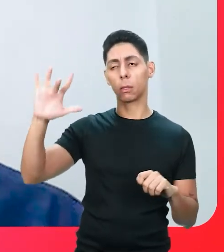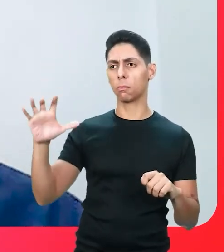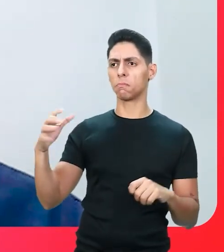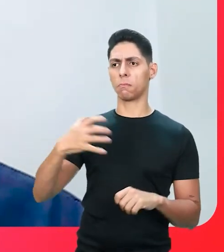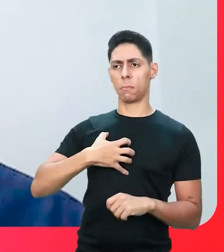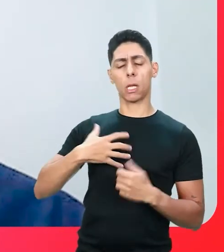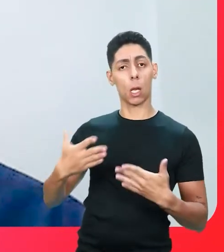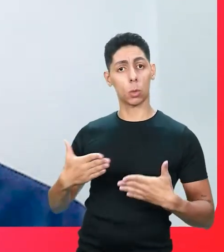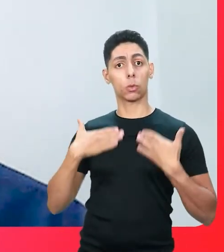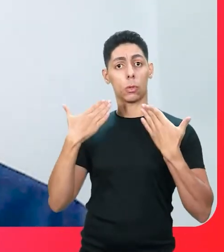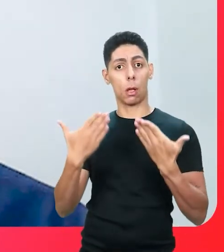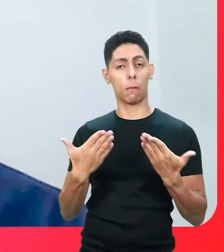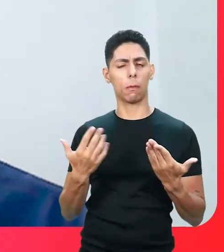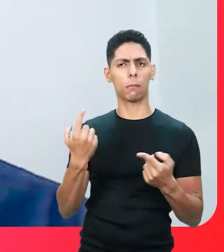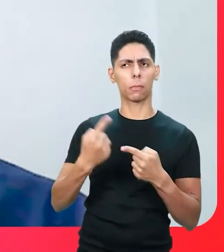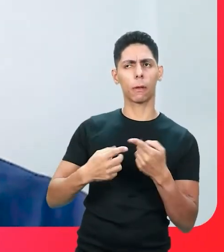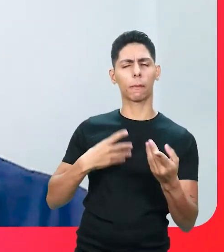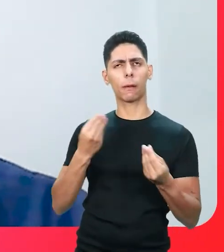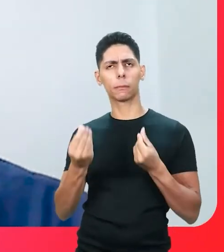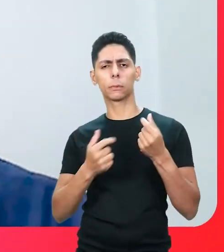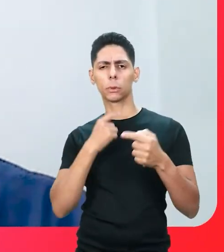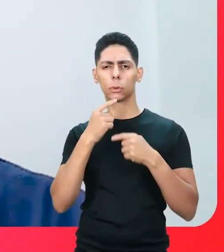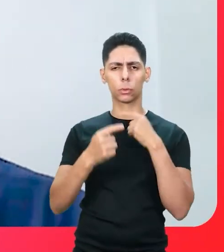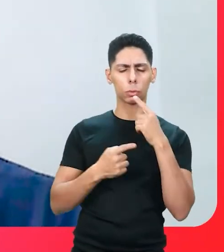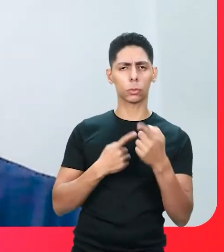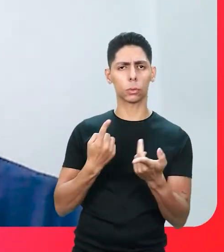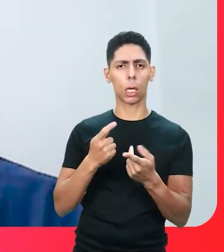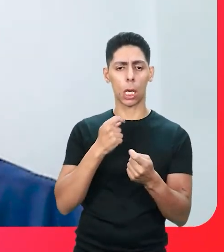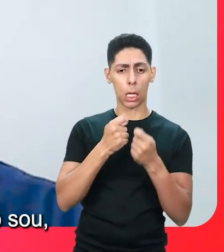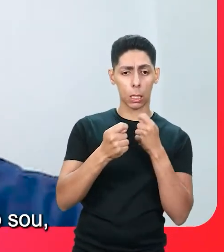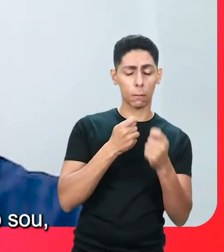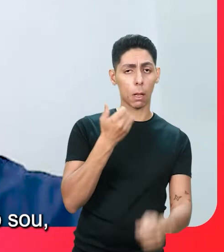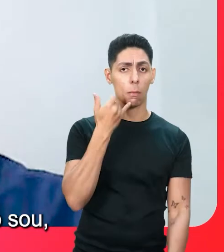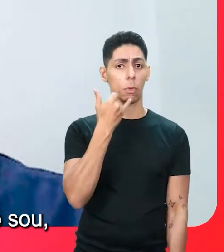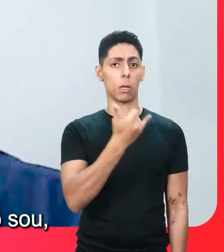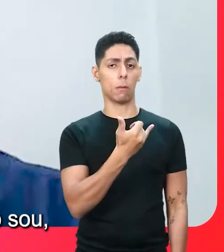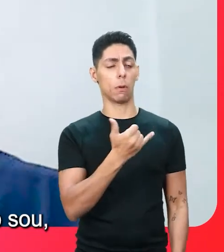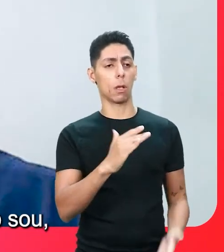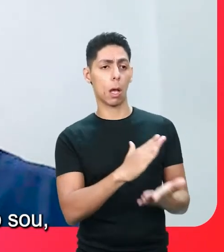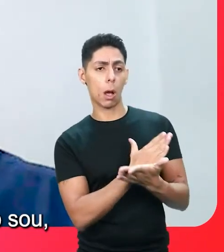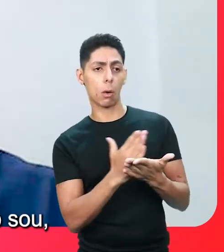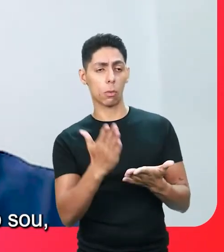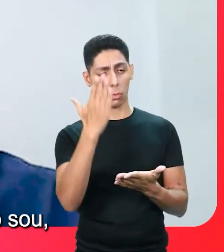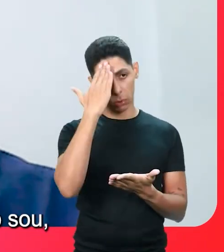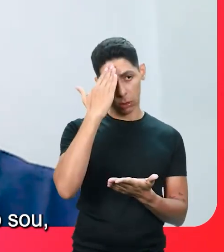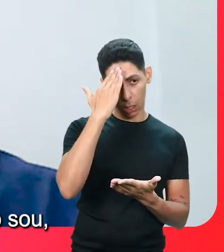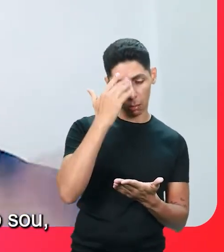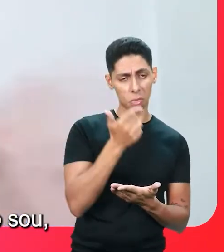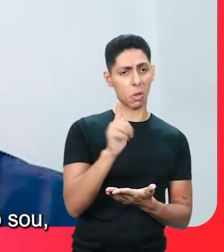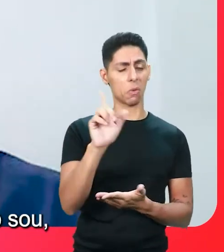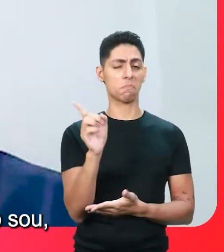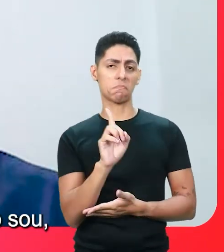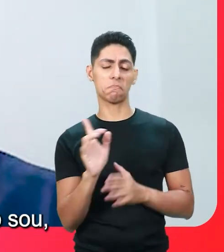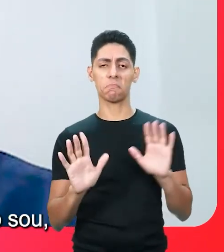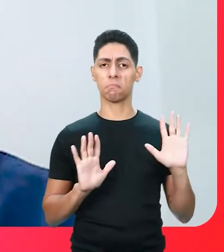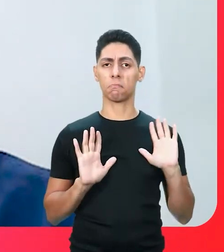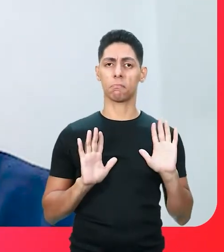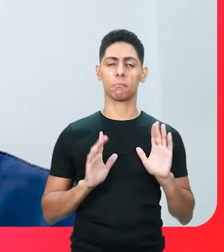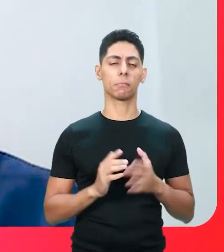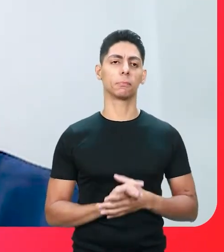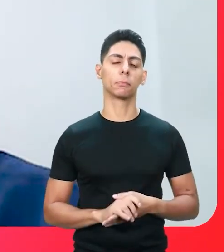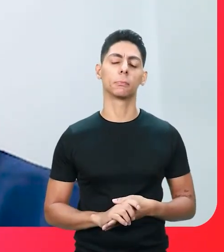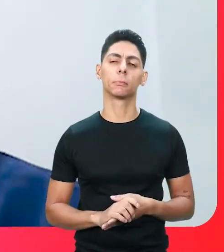porque ficavam em dúvida. Entrevistados por telefone, alguns sabem, outros não, porque tem pessoas que eu não